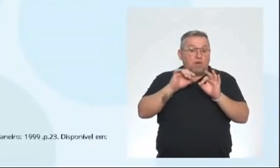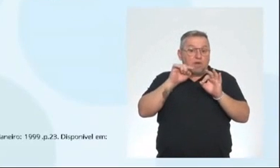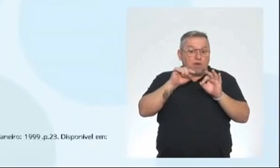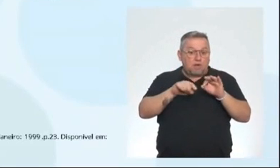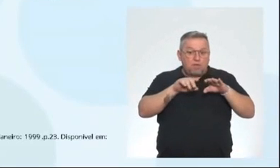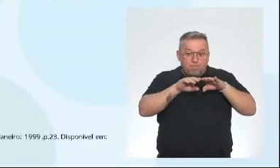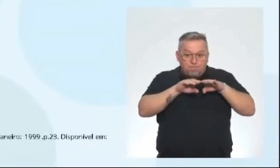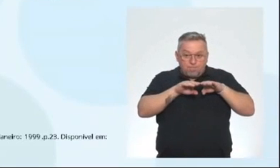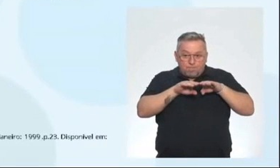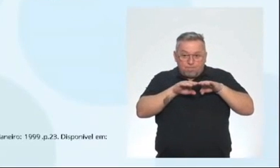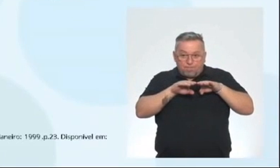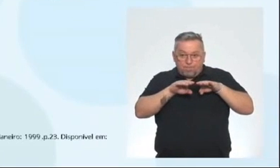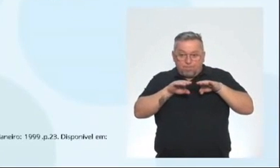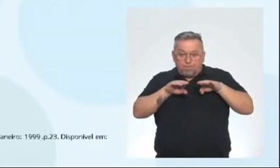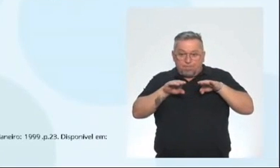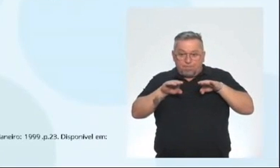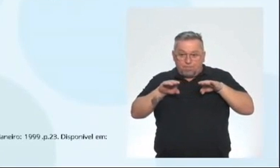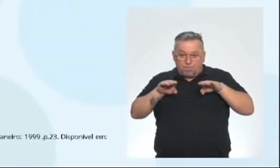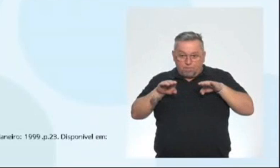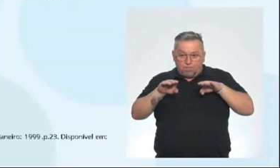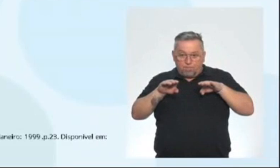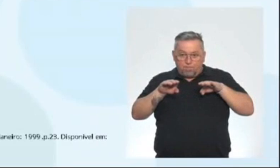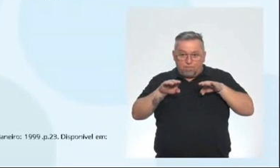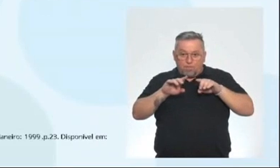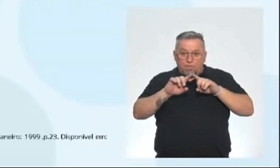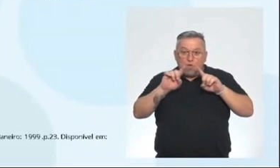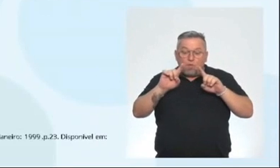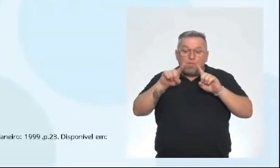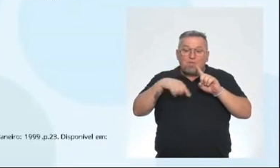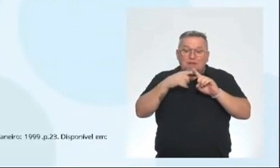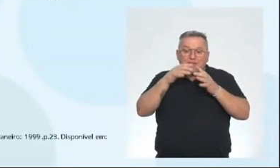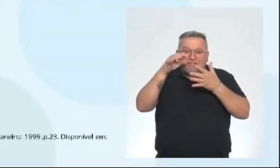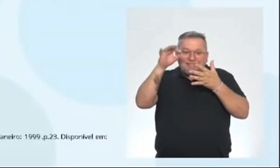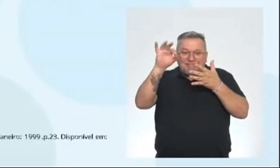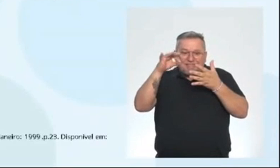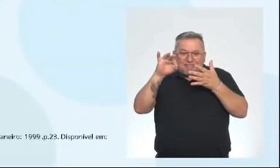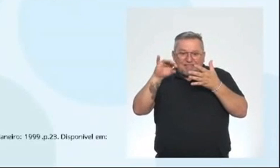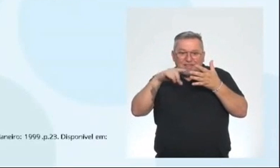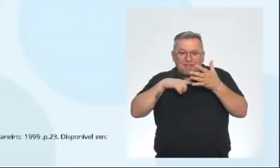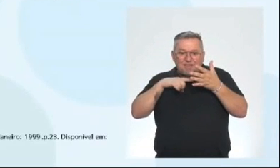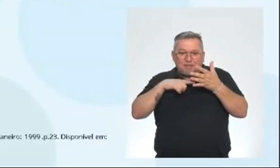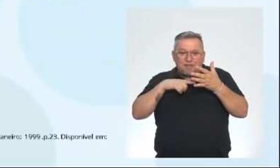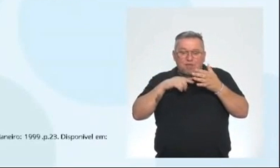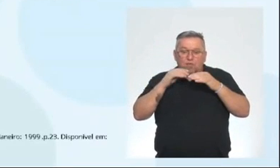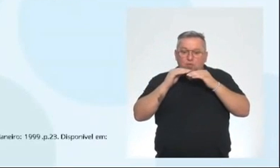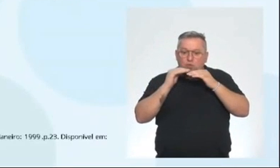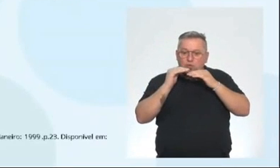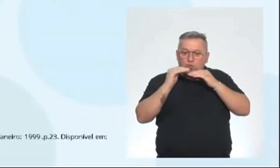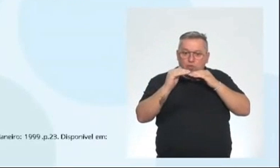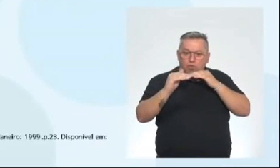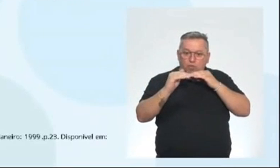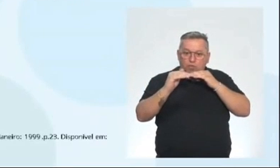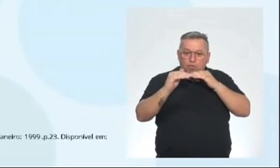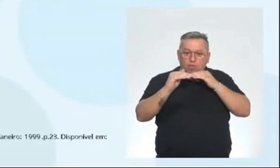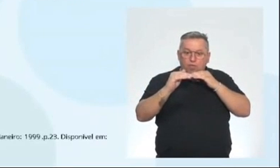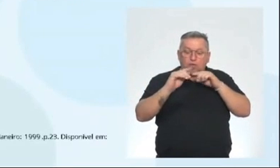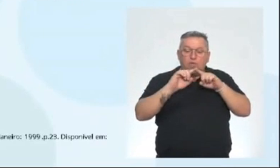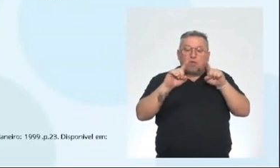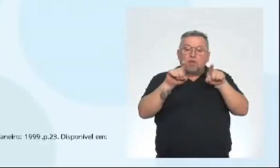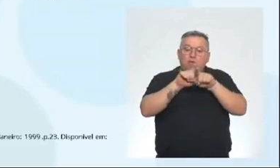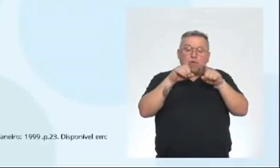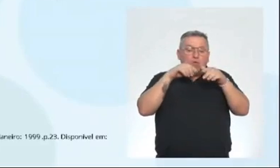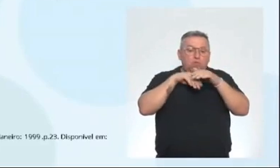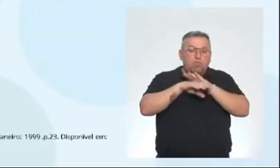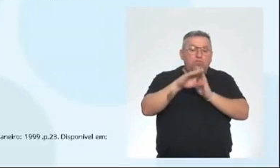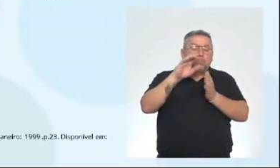em projetarmos esta superfície, com os detalhes nela existentes sobre um plano horizontal ou